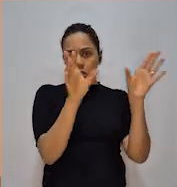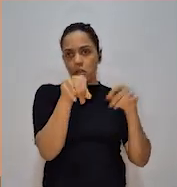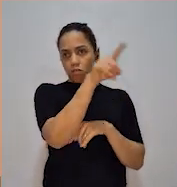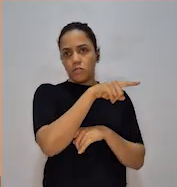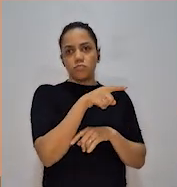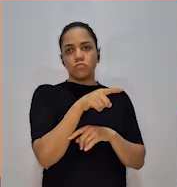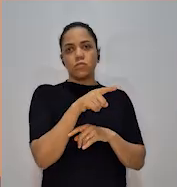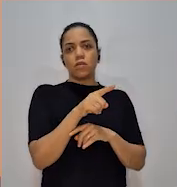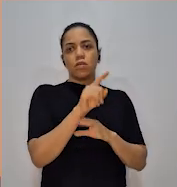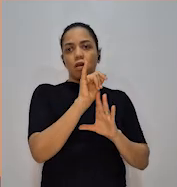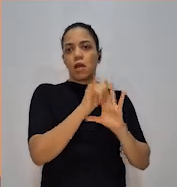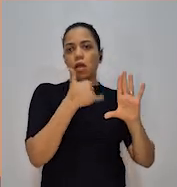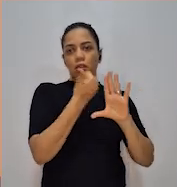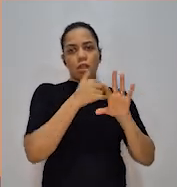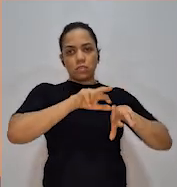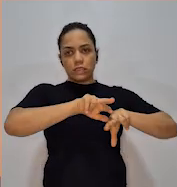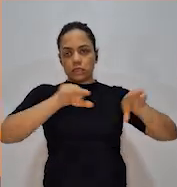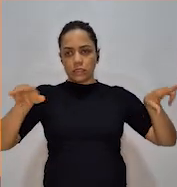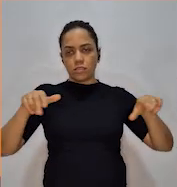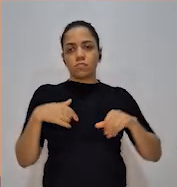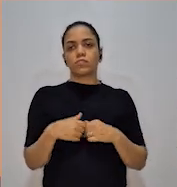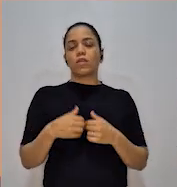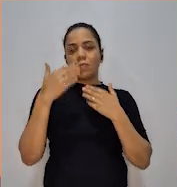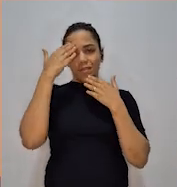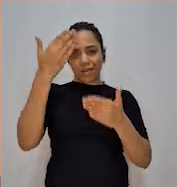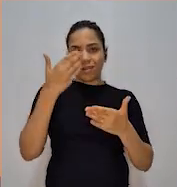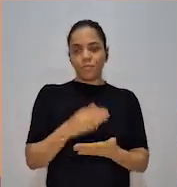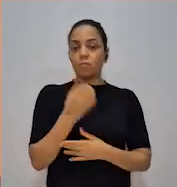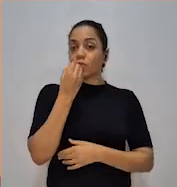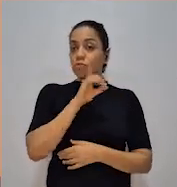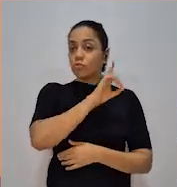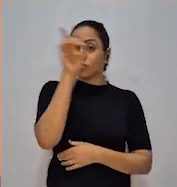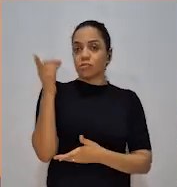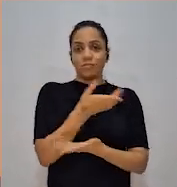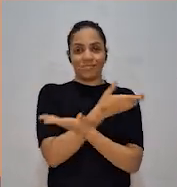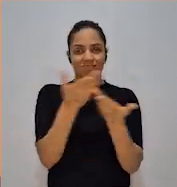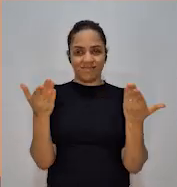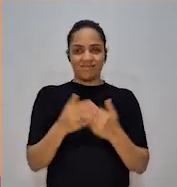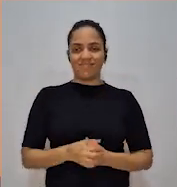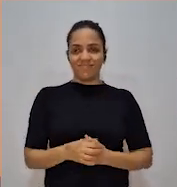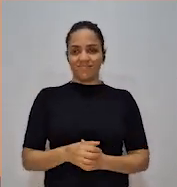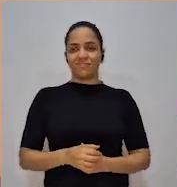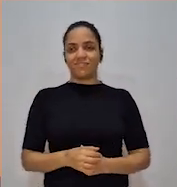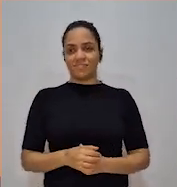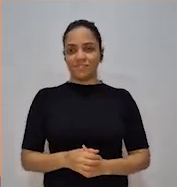nos nossos canais sociais. Muito obrigada, gente. Bom dia para todos vocês.